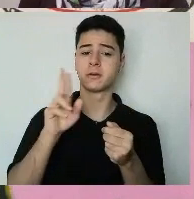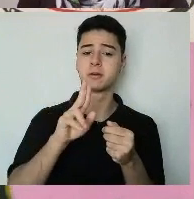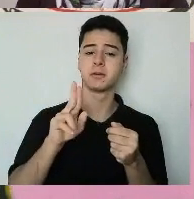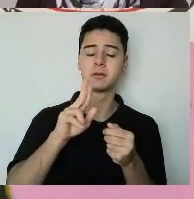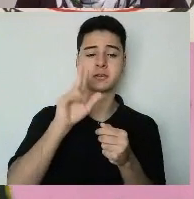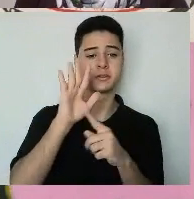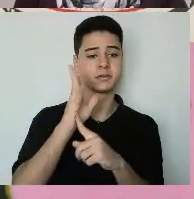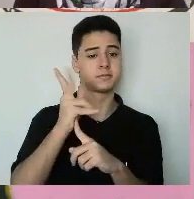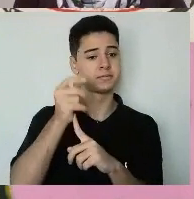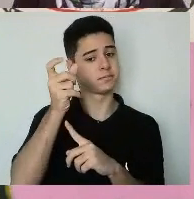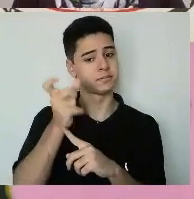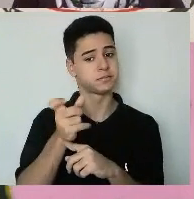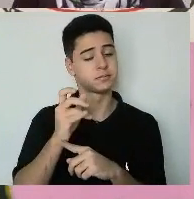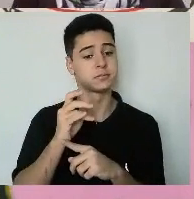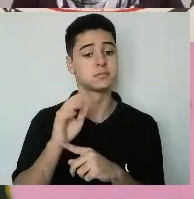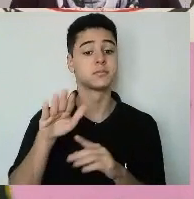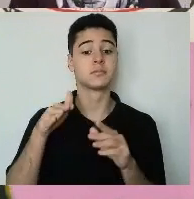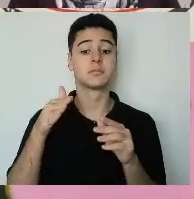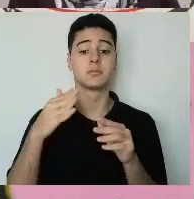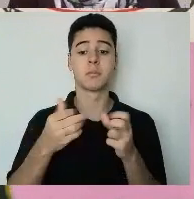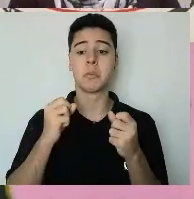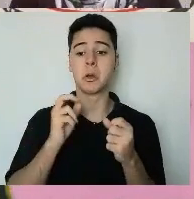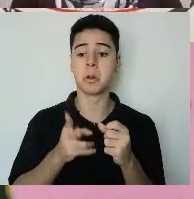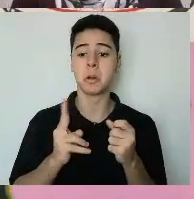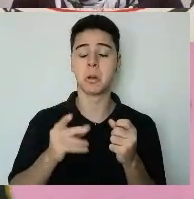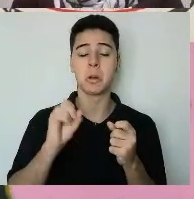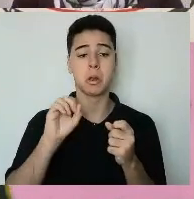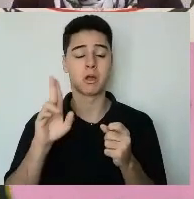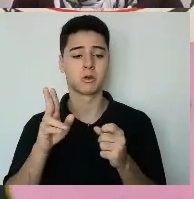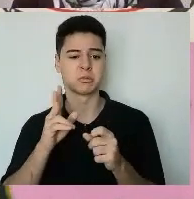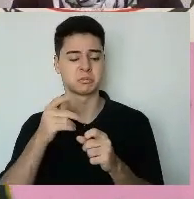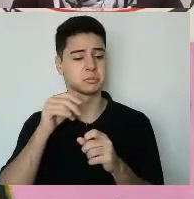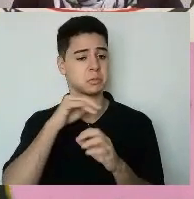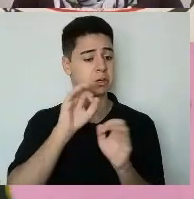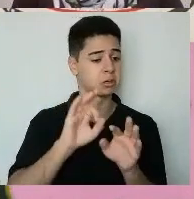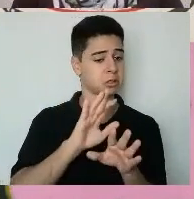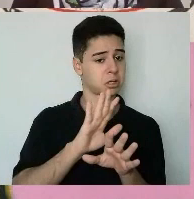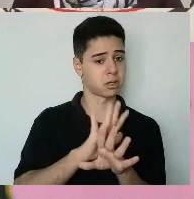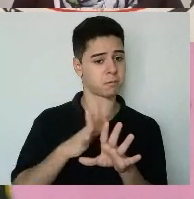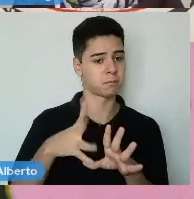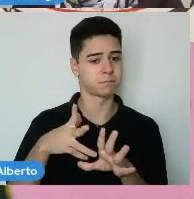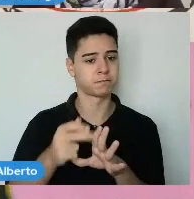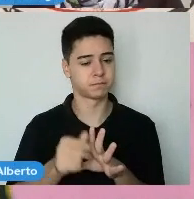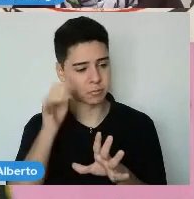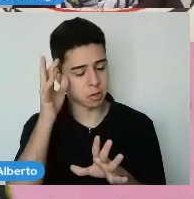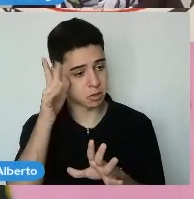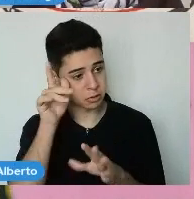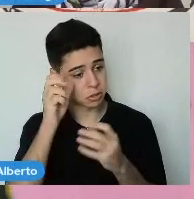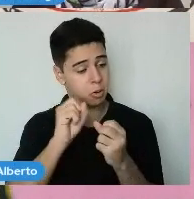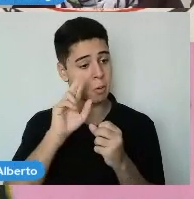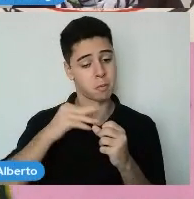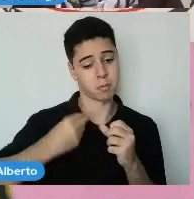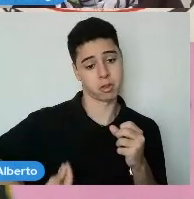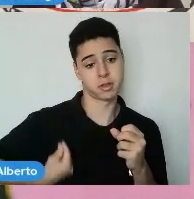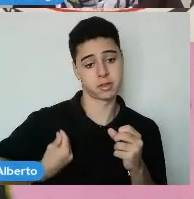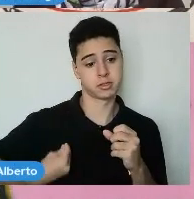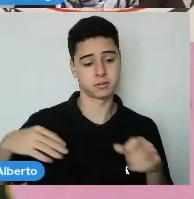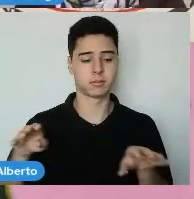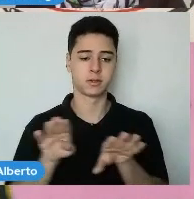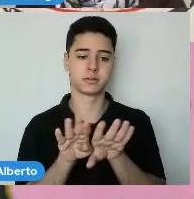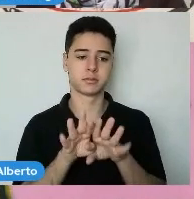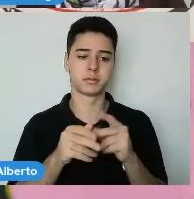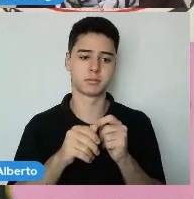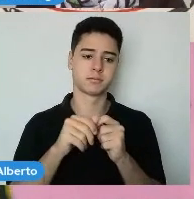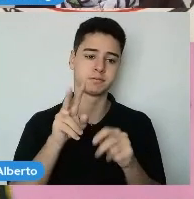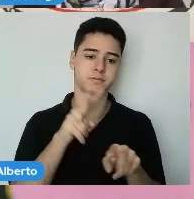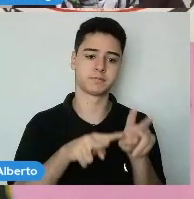artista. E ele pode se manter ativo ou passivo durante as ações também, tá? Ele pode atuar como observador ou